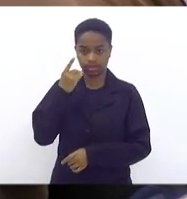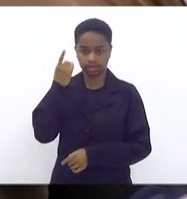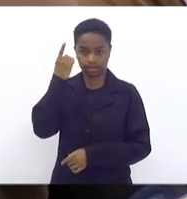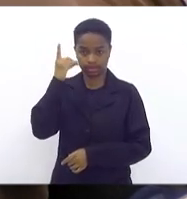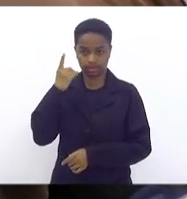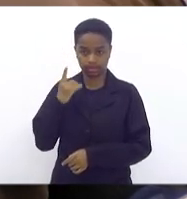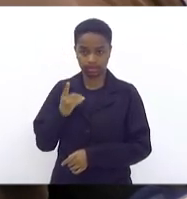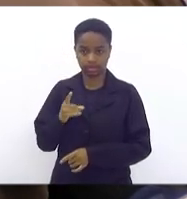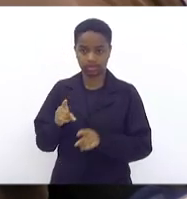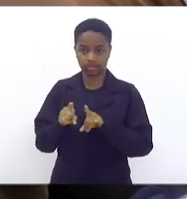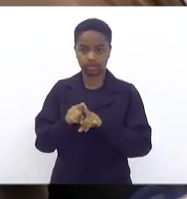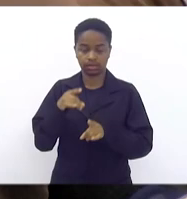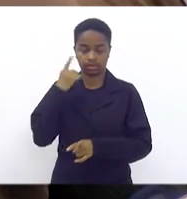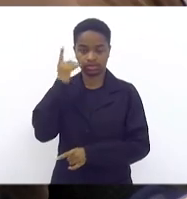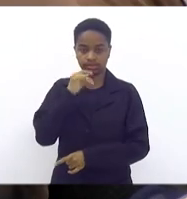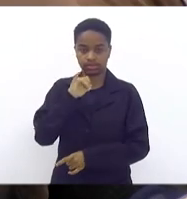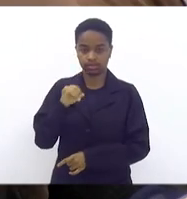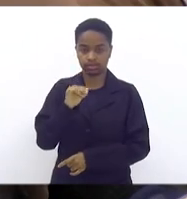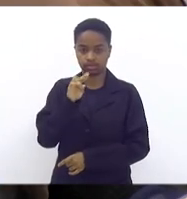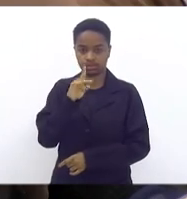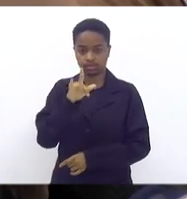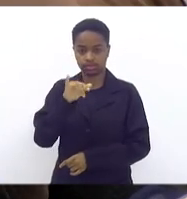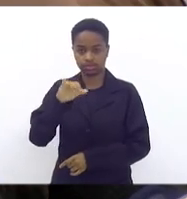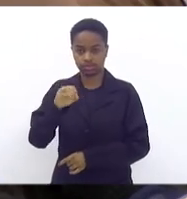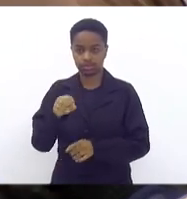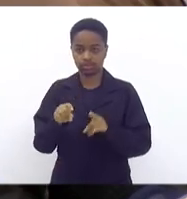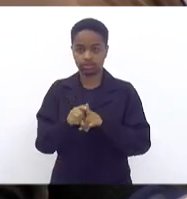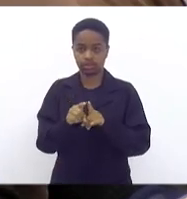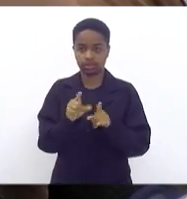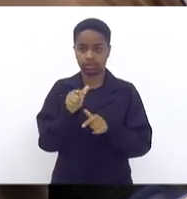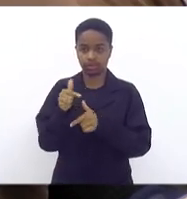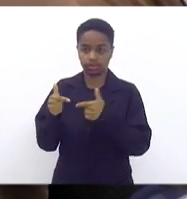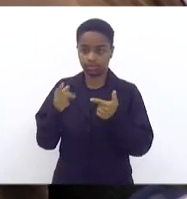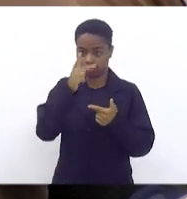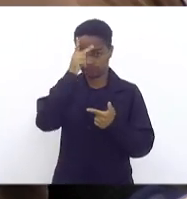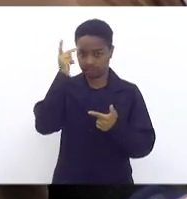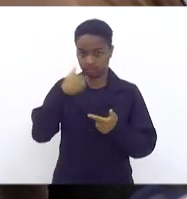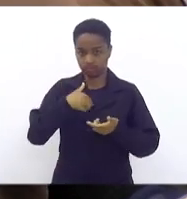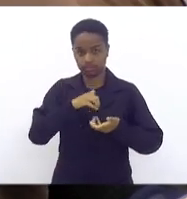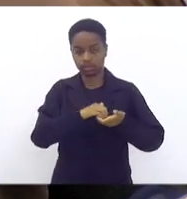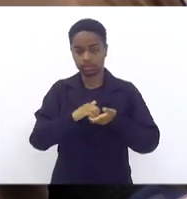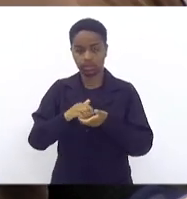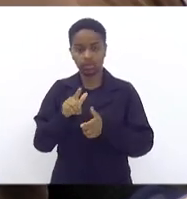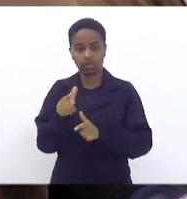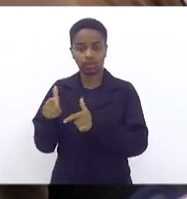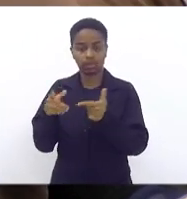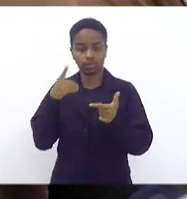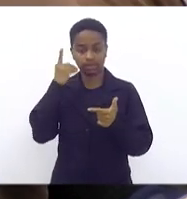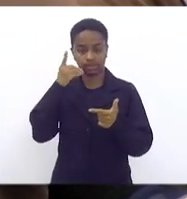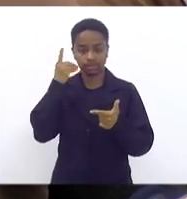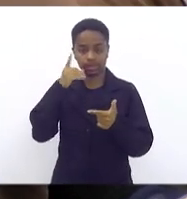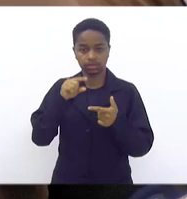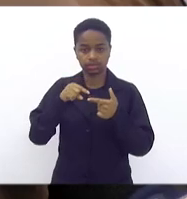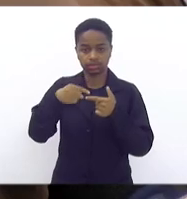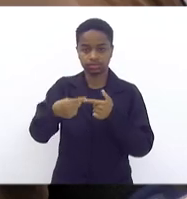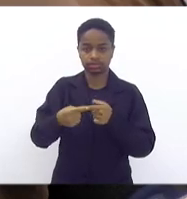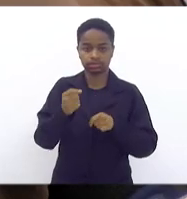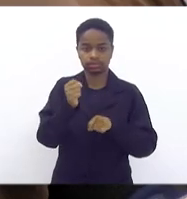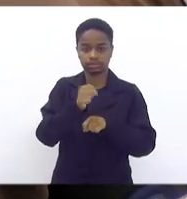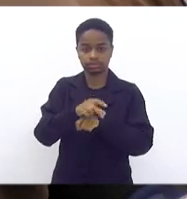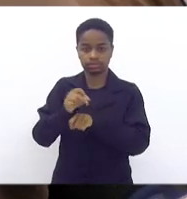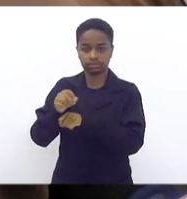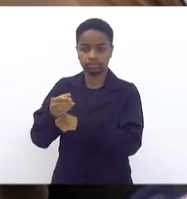Deputado Júlio Rocha e os demais já deixo aqui meus cumprimentos aos demais deputados que vierem a a a